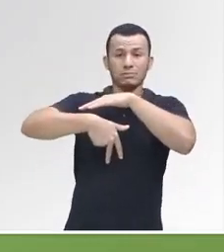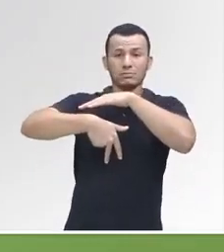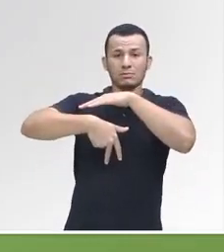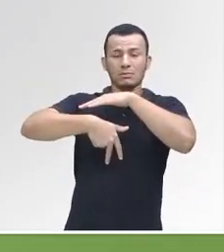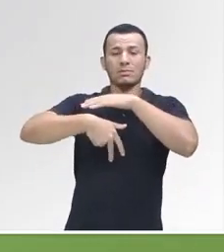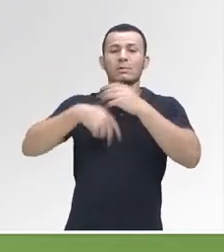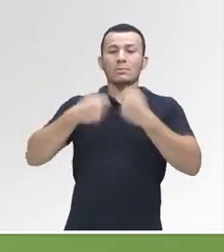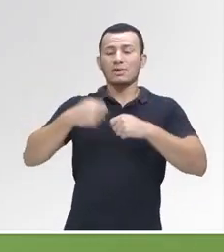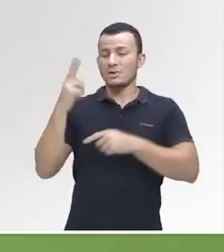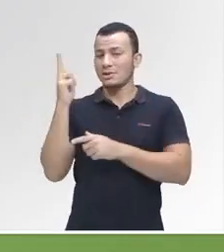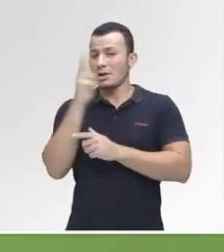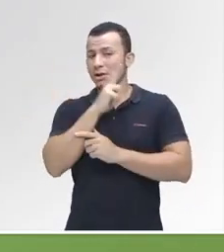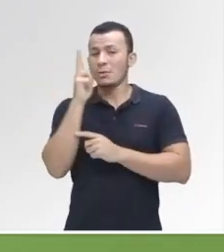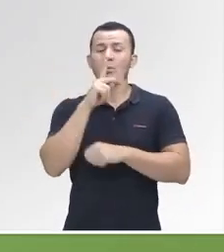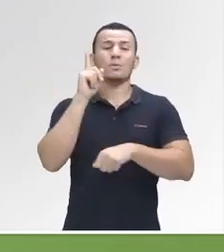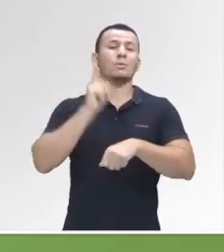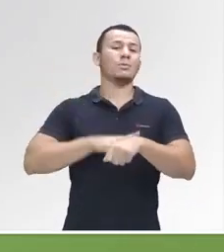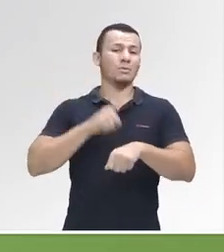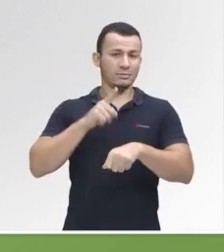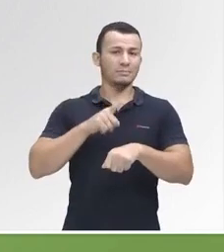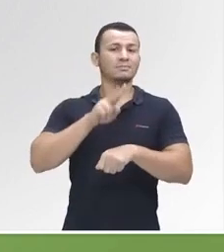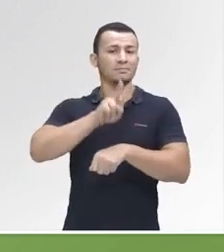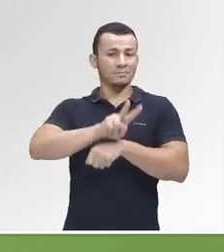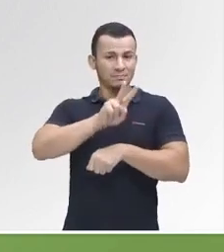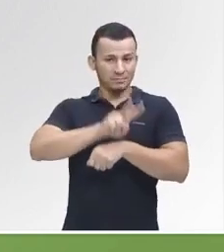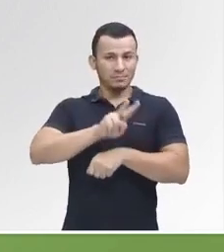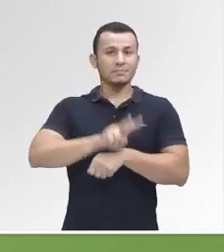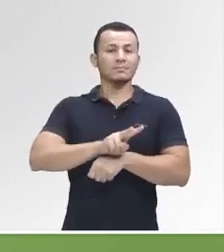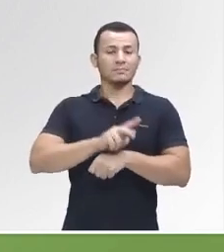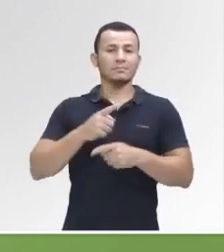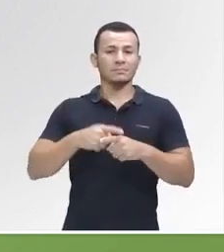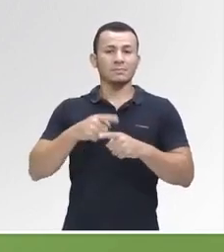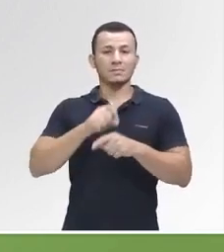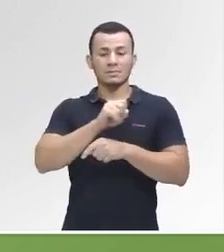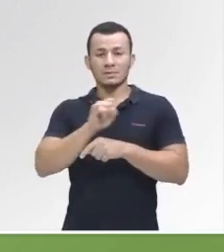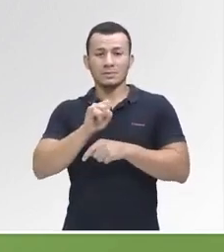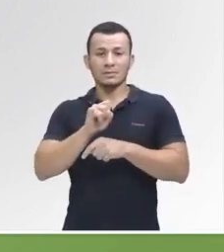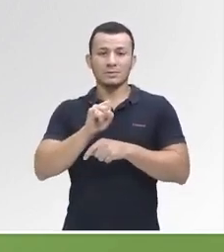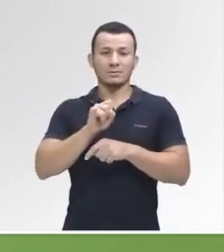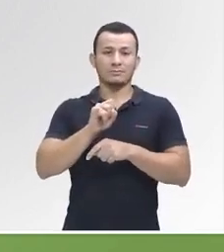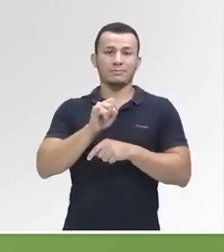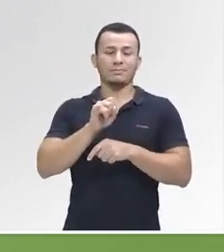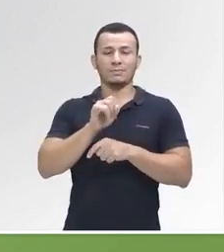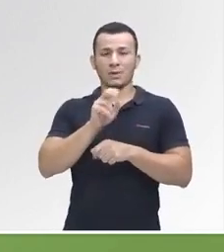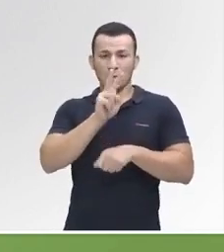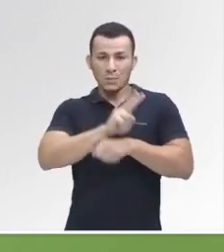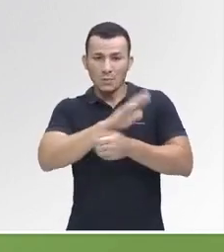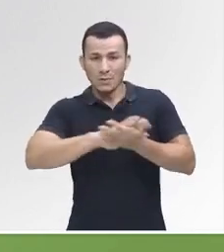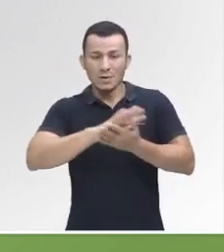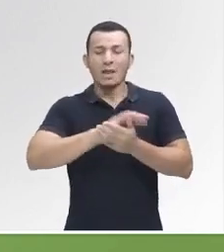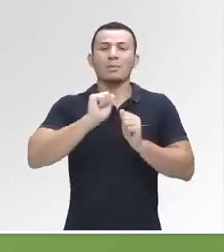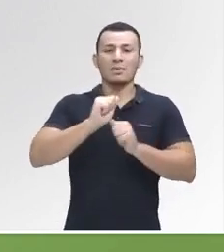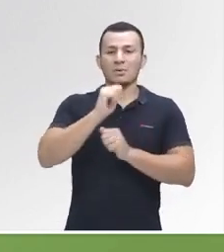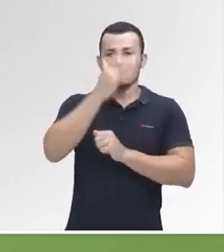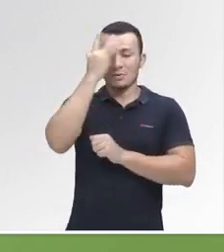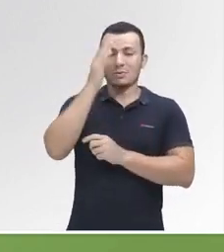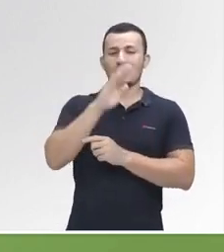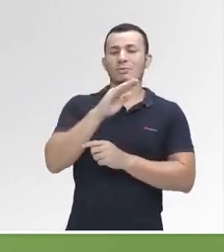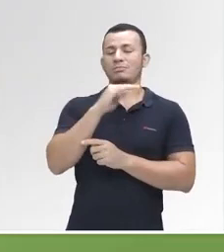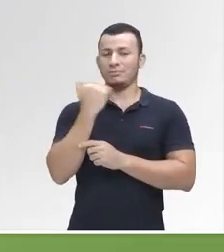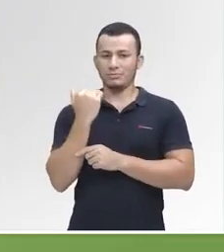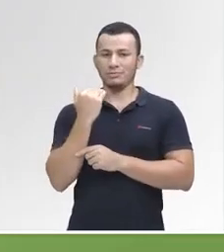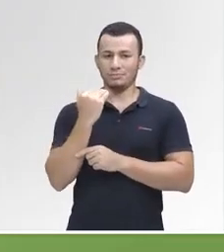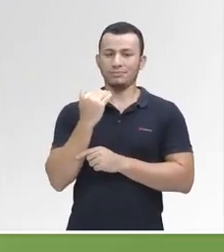mais rápido possível para que a vítima não venha a óbito. Então nós vamos ver um vídeo rápido que